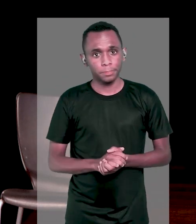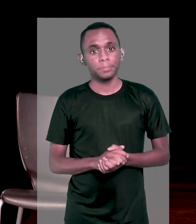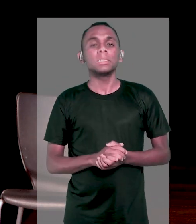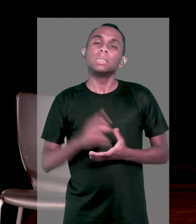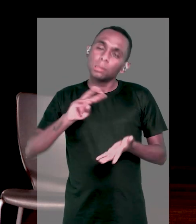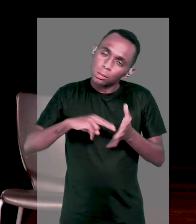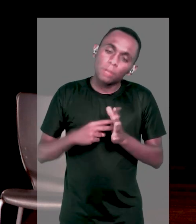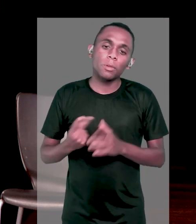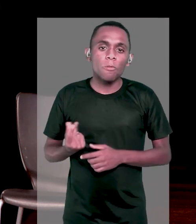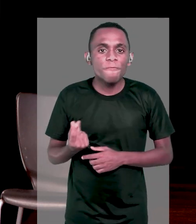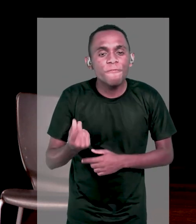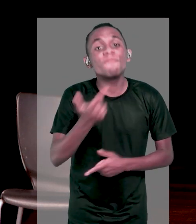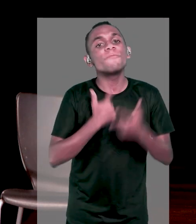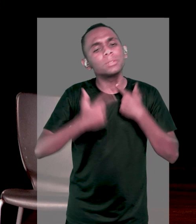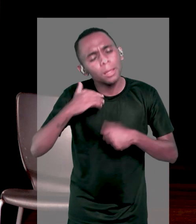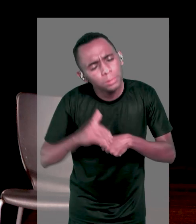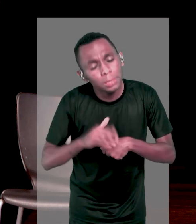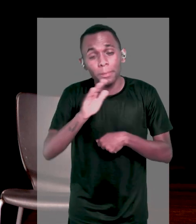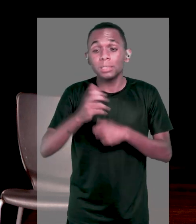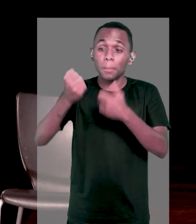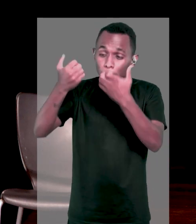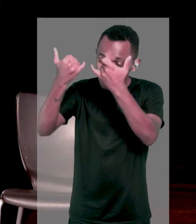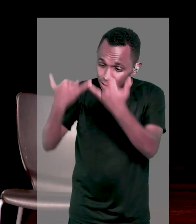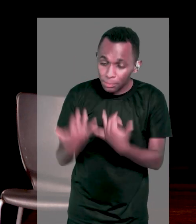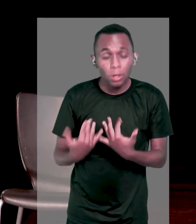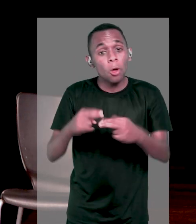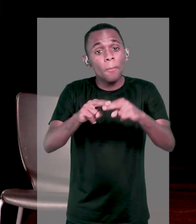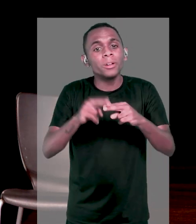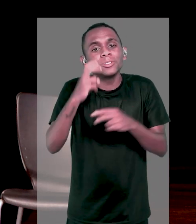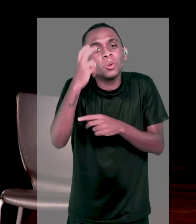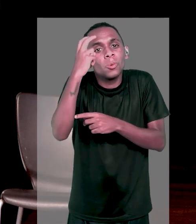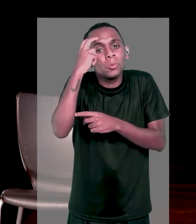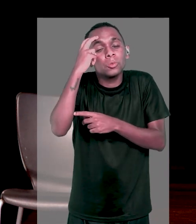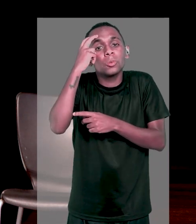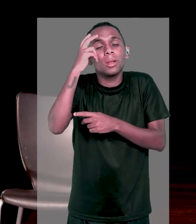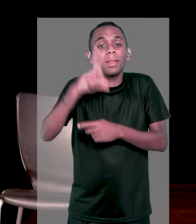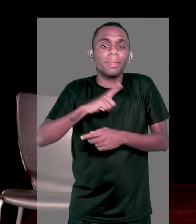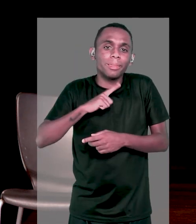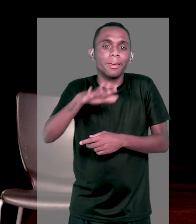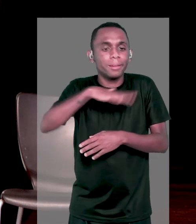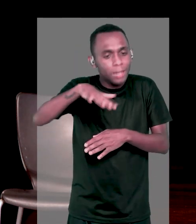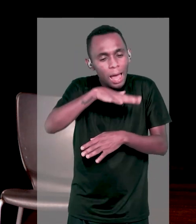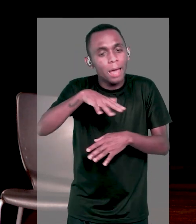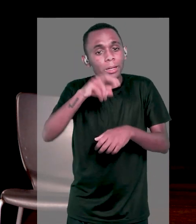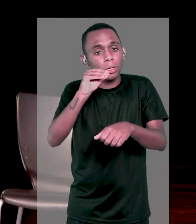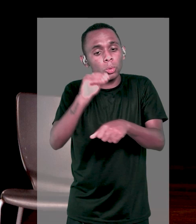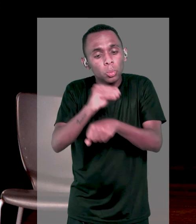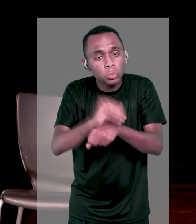a obra e esse voltar a obra é uma